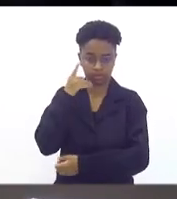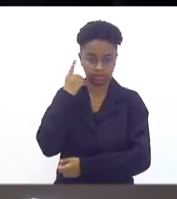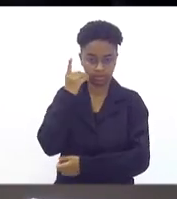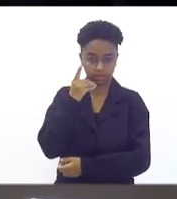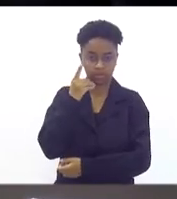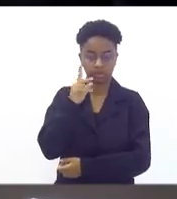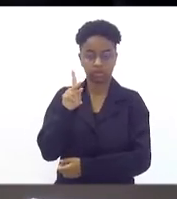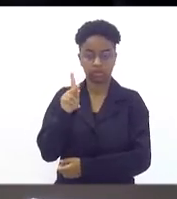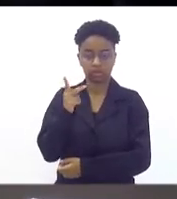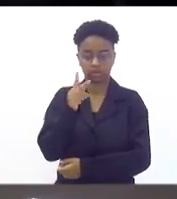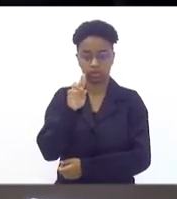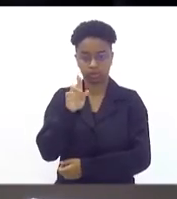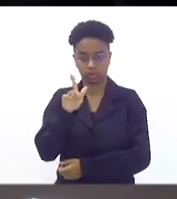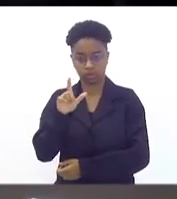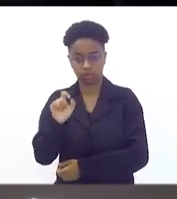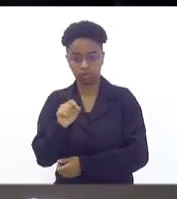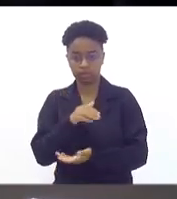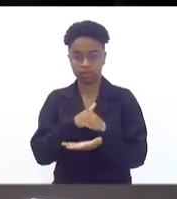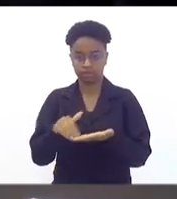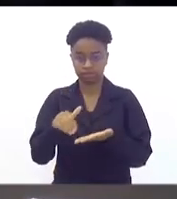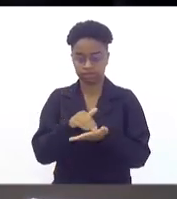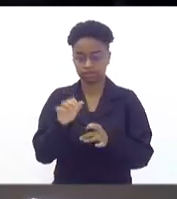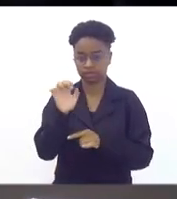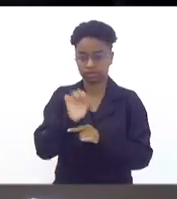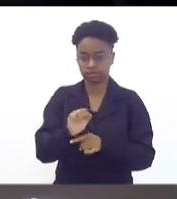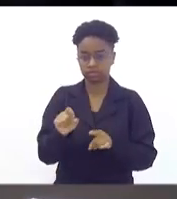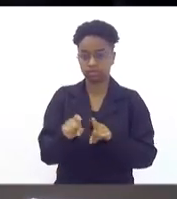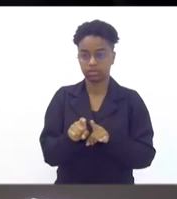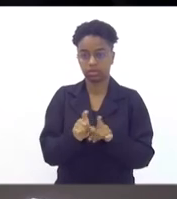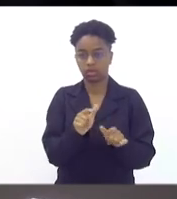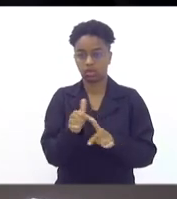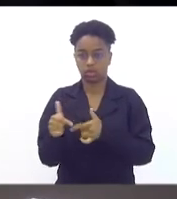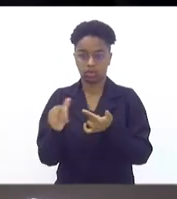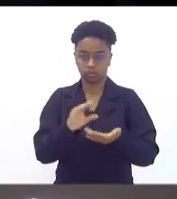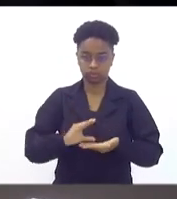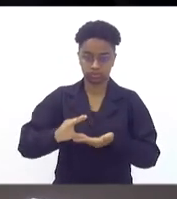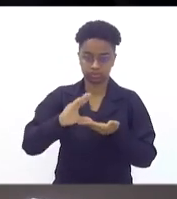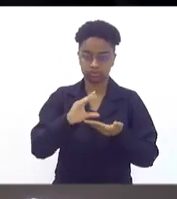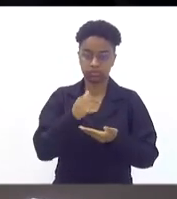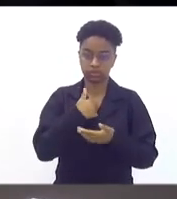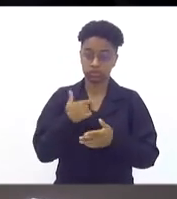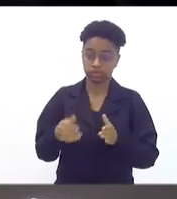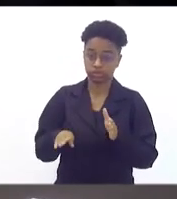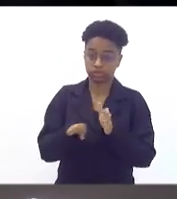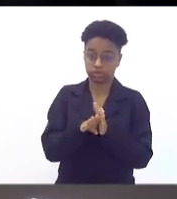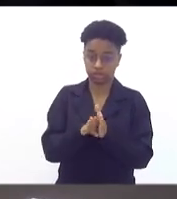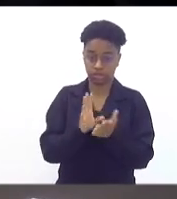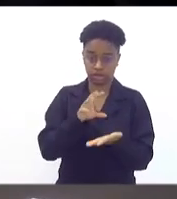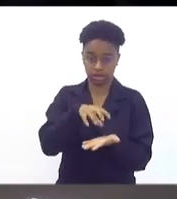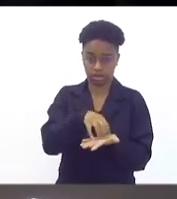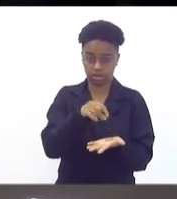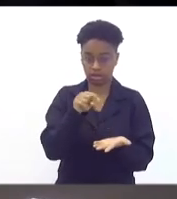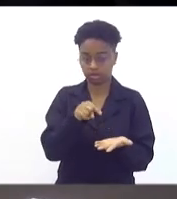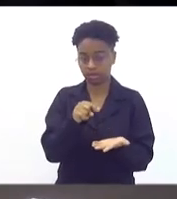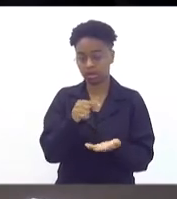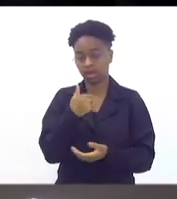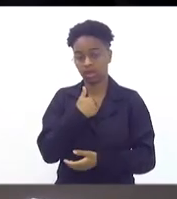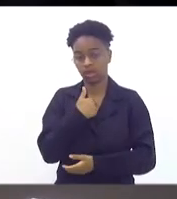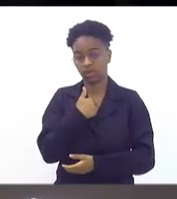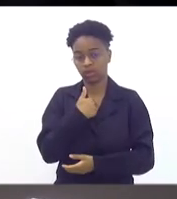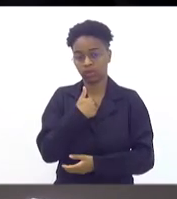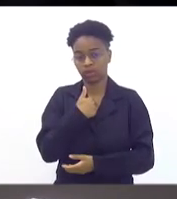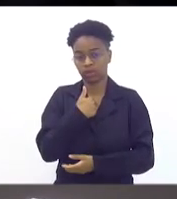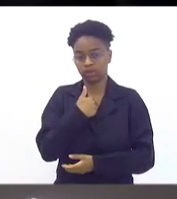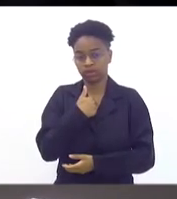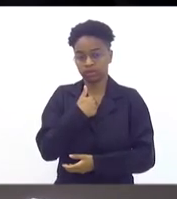Hugo Leal e secretário de estado e mais conselheiros cheguei naquela agência ali Deputado eu tava como